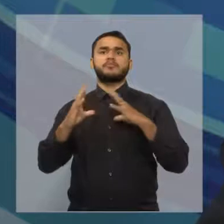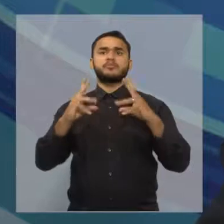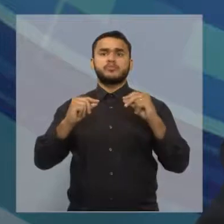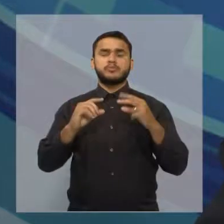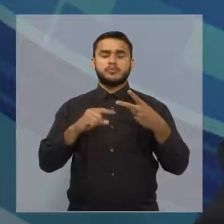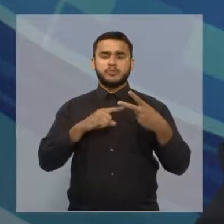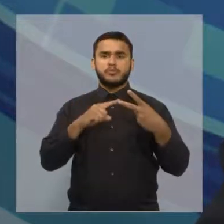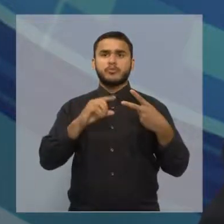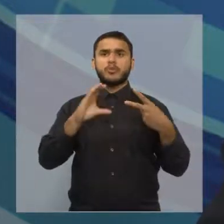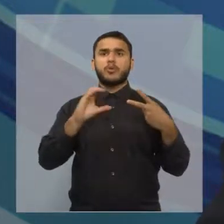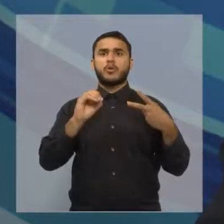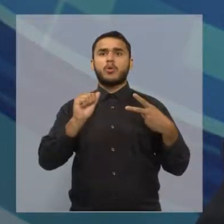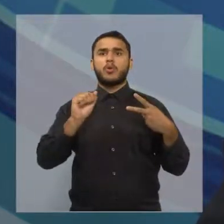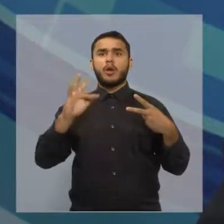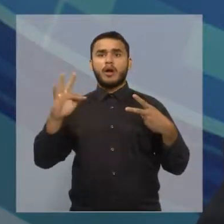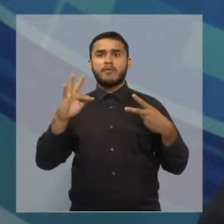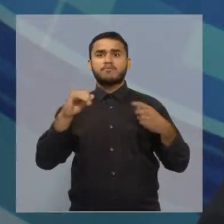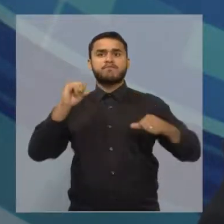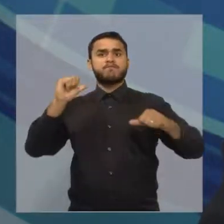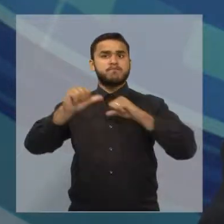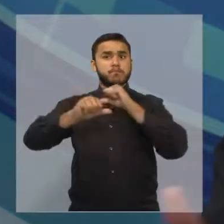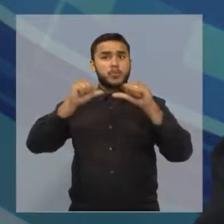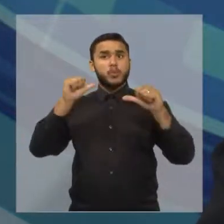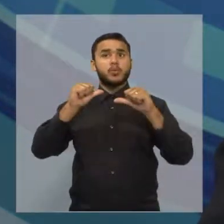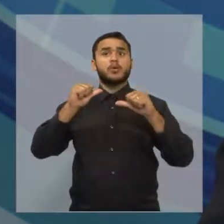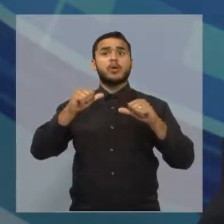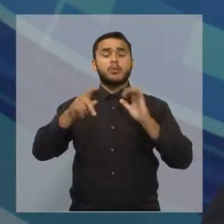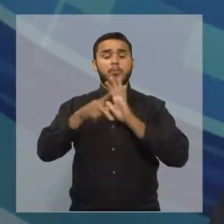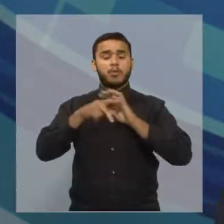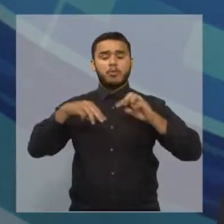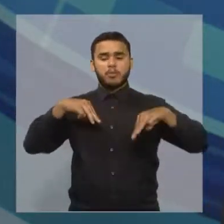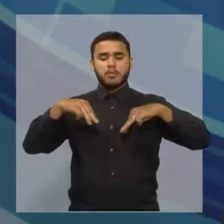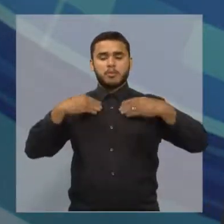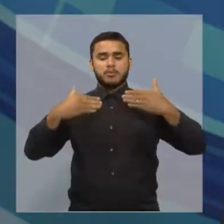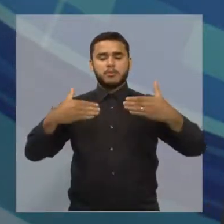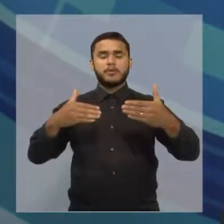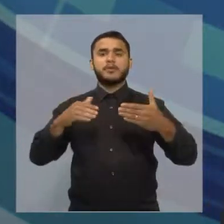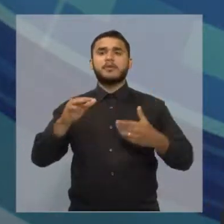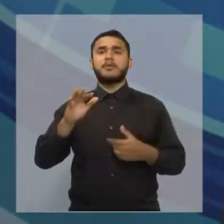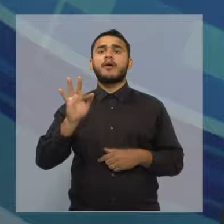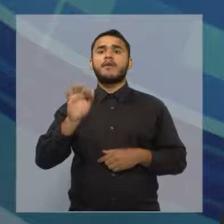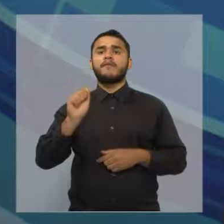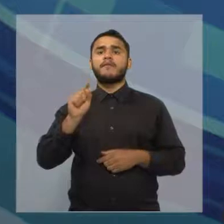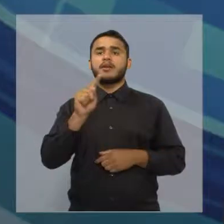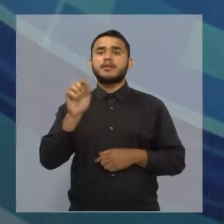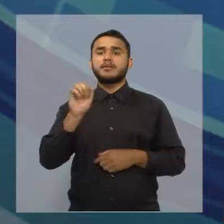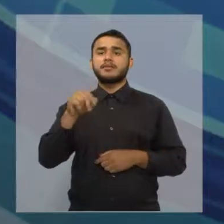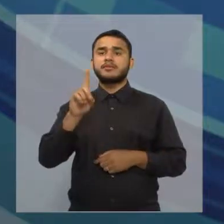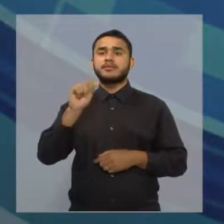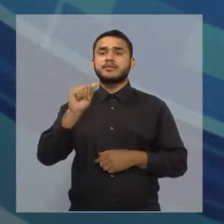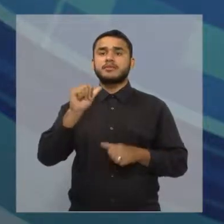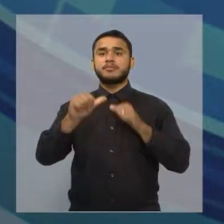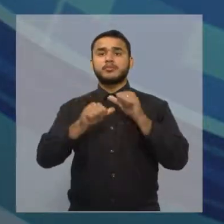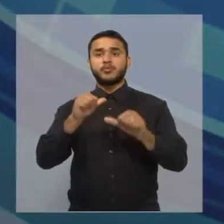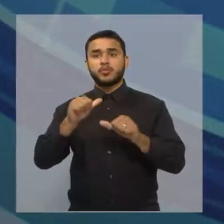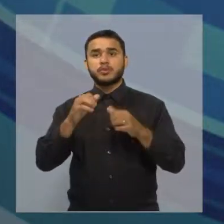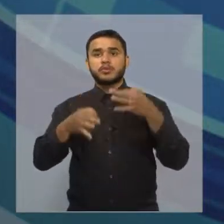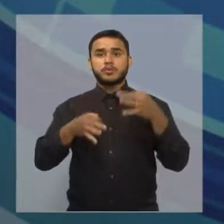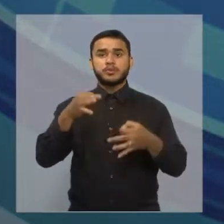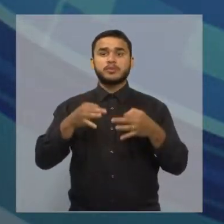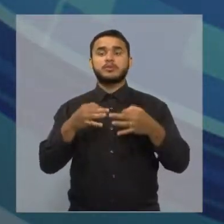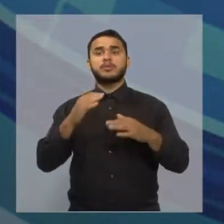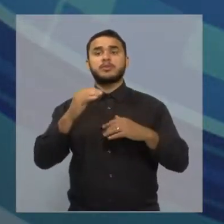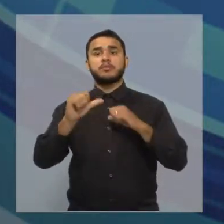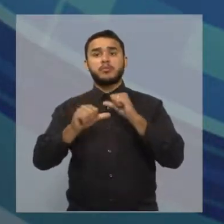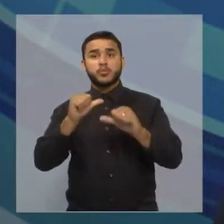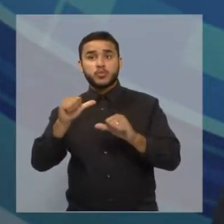a Coordenadoria de Atividade Financeira, que era do Ministério da Fazenda, passou para o Ministério da Justiça, passou para o Ministério